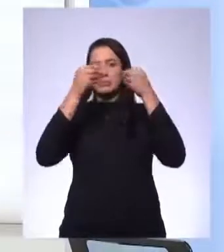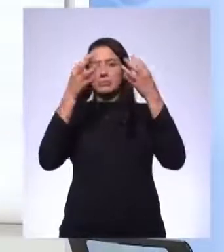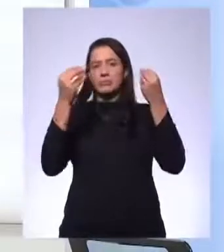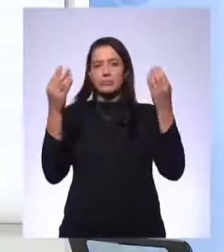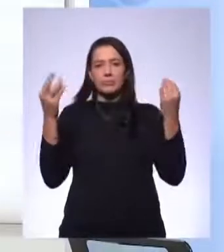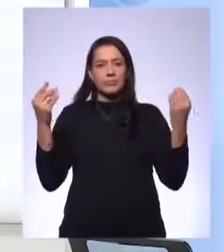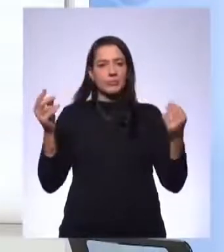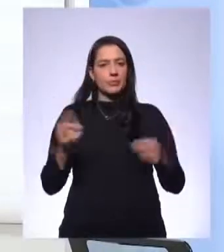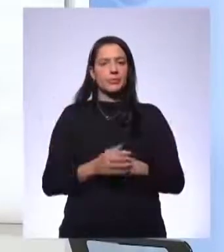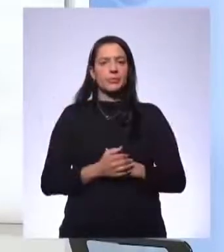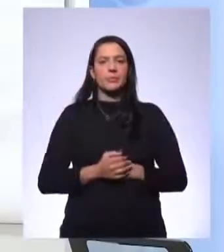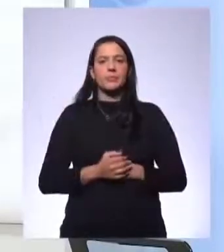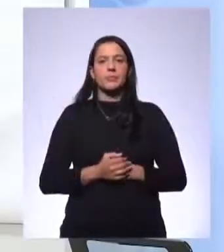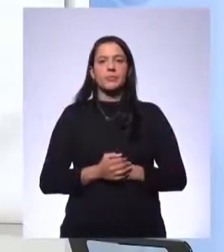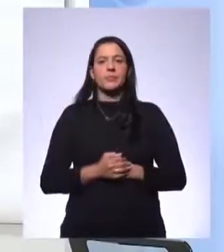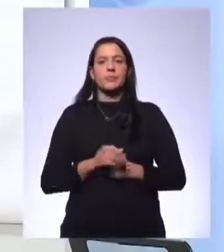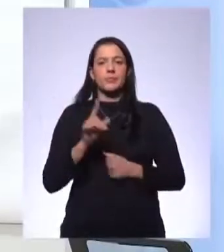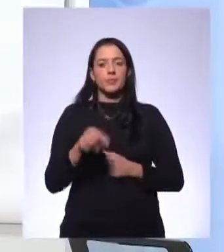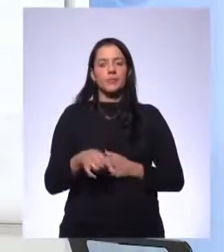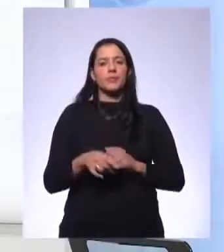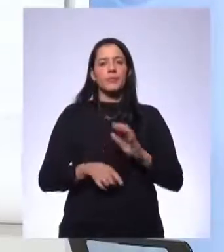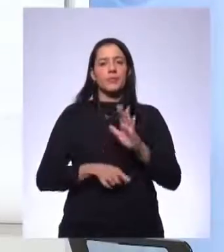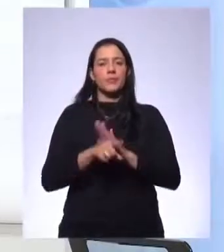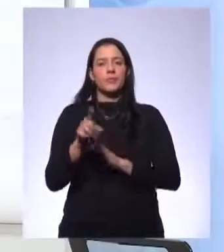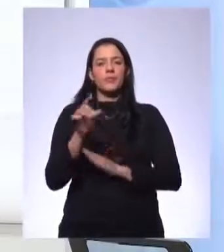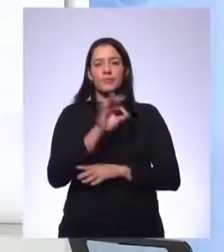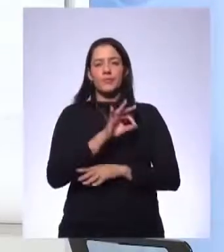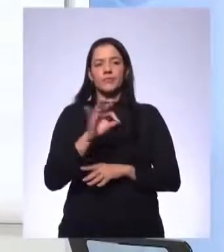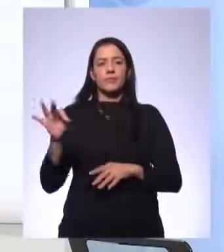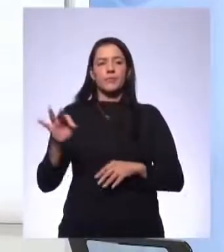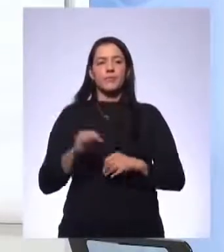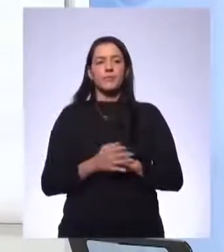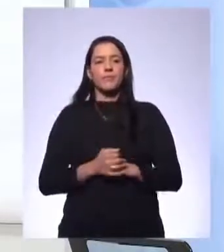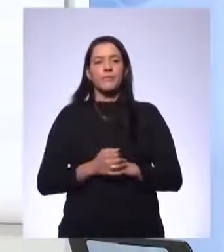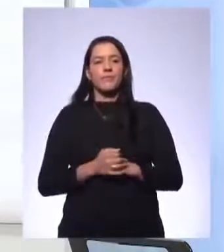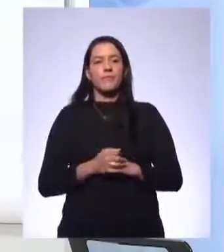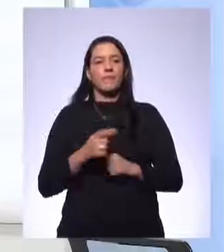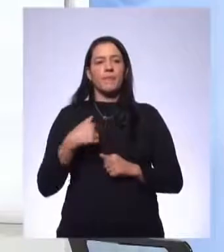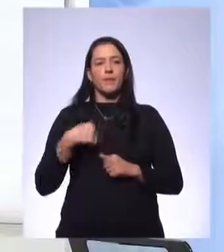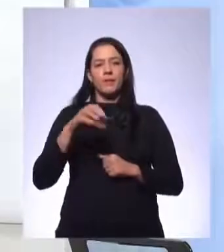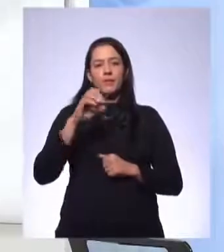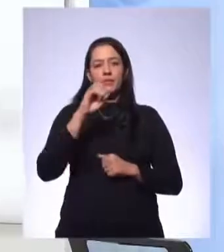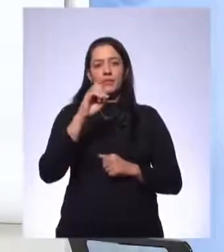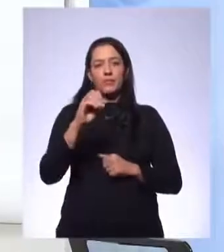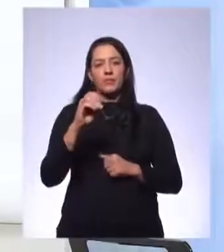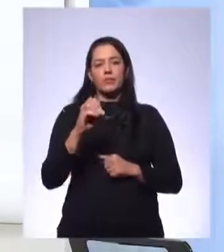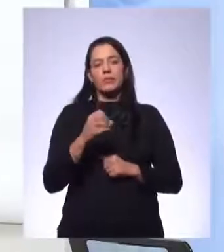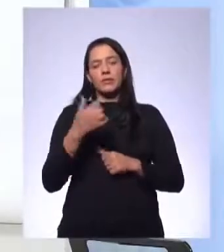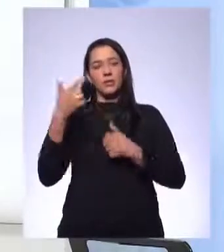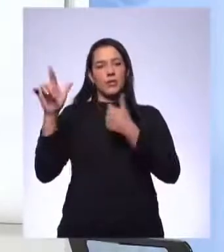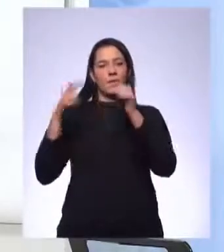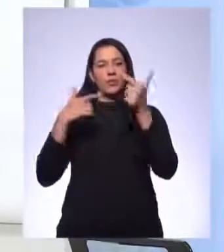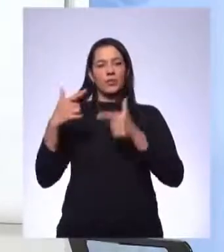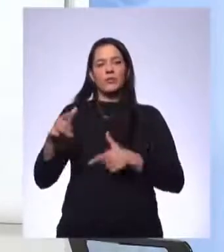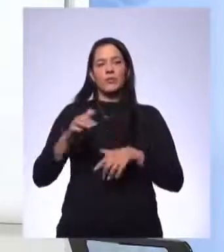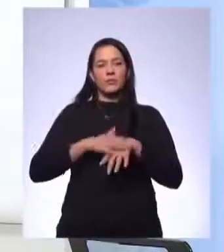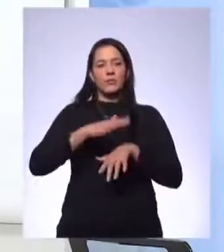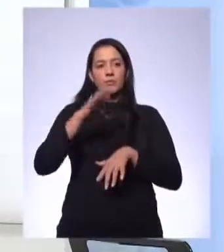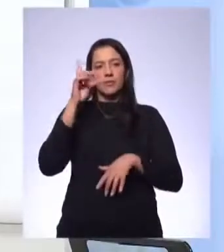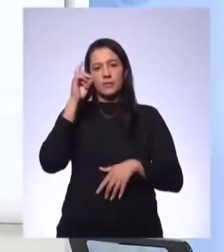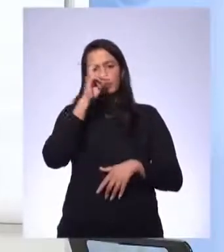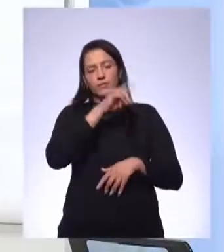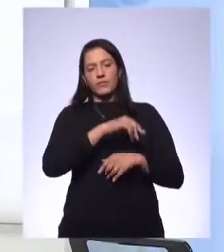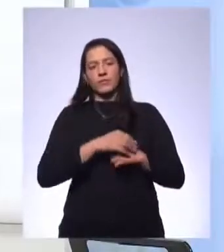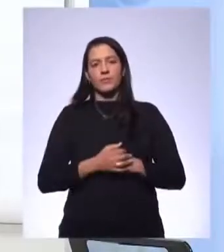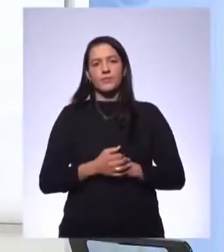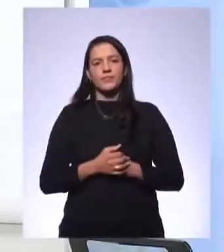incontáveis, infinitas. Então, a sua pergunta foi excelente. Agora, o oxigênio e as teorias são um pouquinho mais complicadas. É um átomo um pouquinho mais